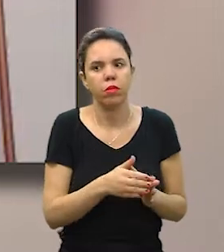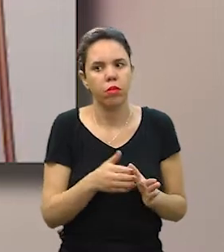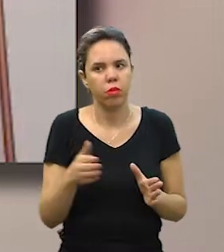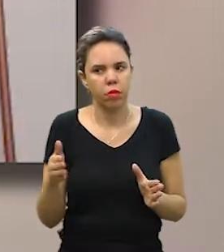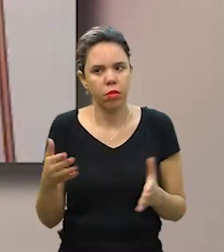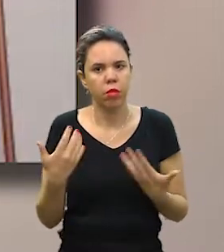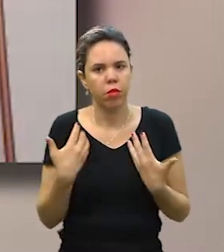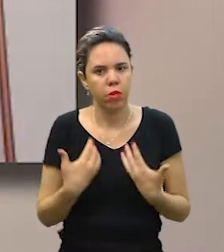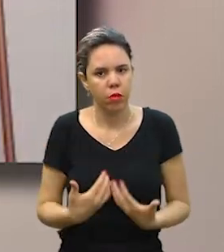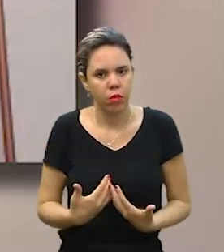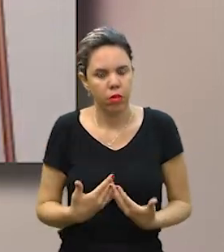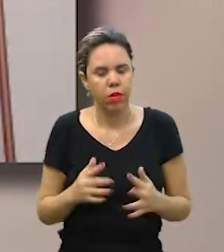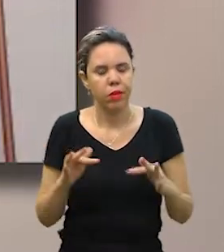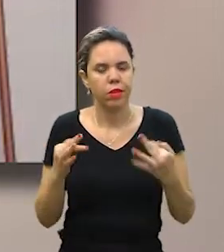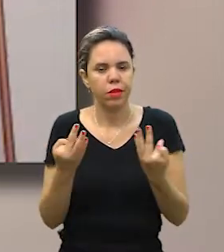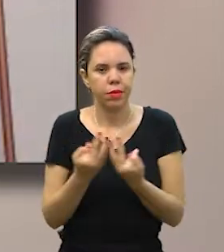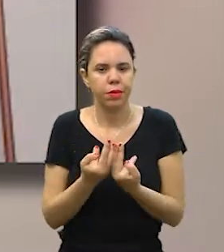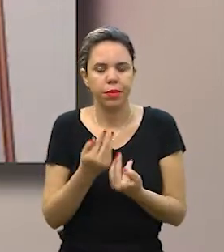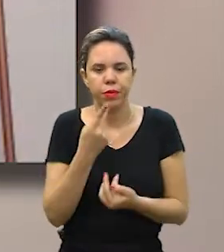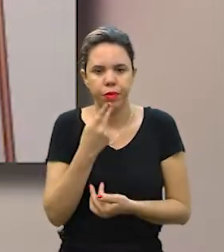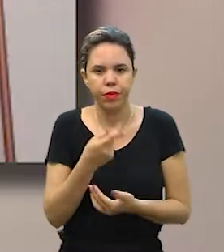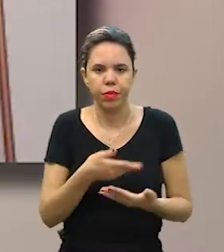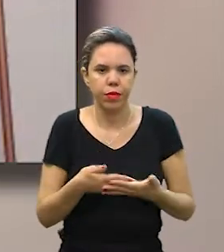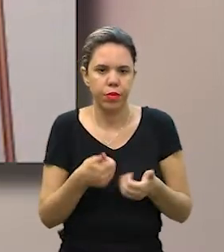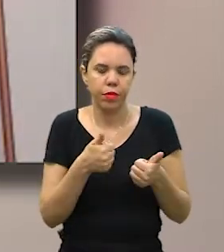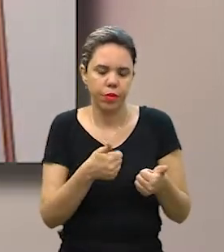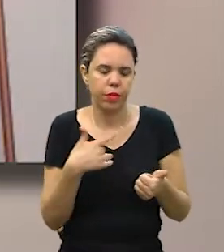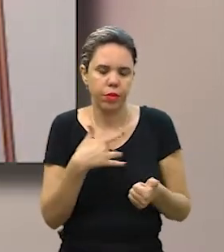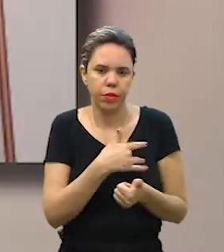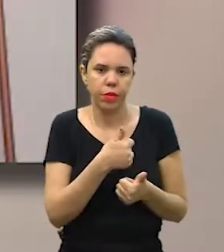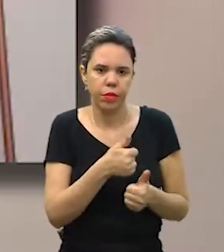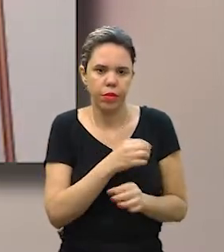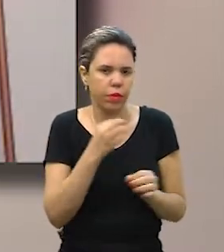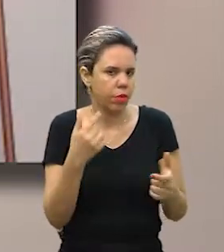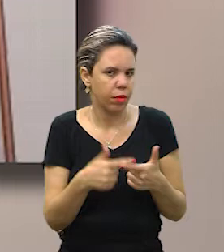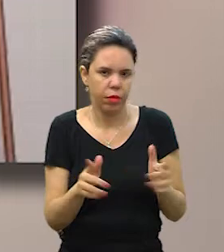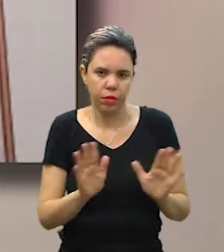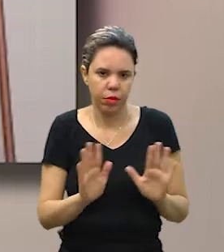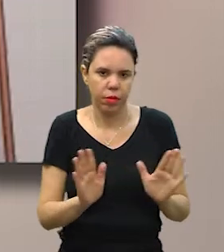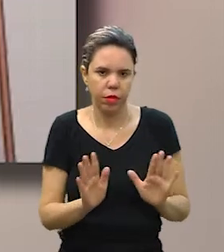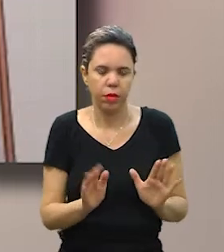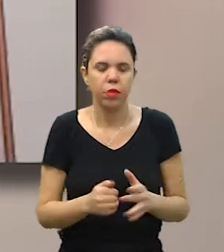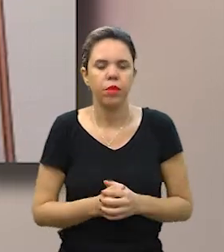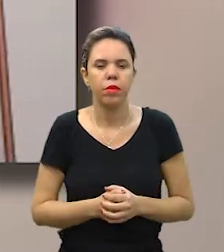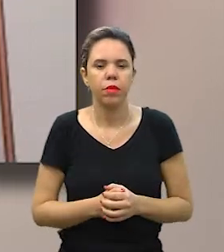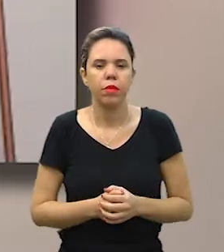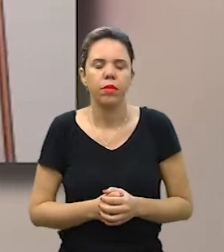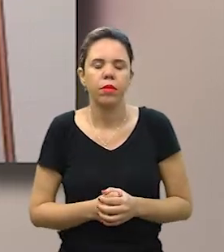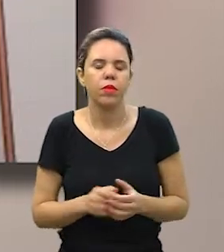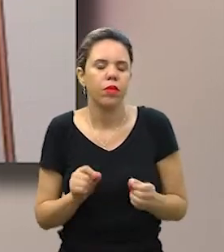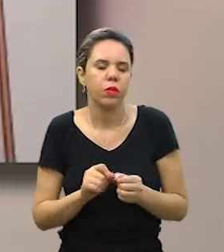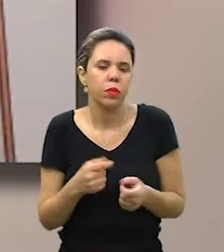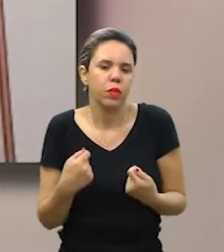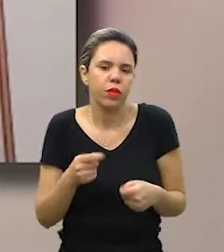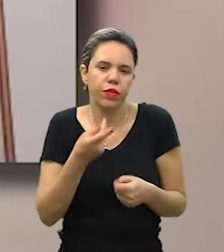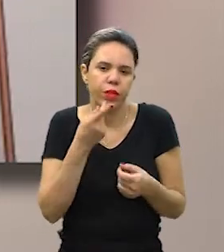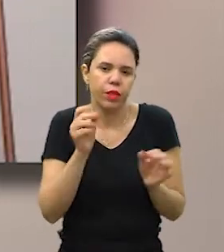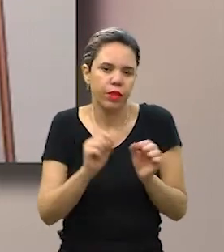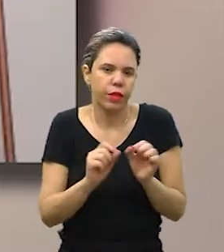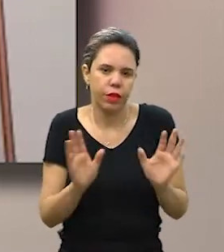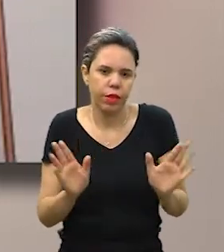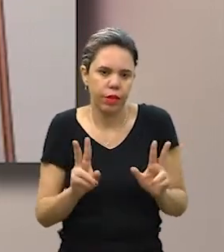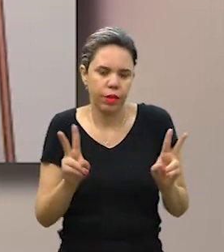período que cansa os pais, eu digo, mas com o bebê tá tudo bem, não tem nada de errado. E não há o que se fazer